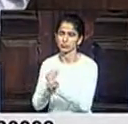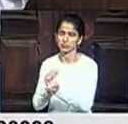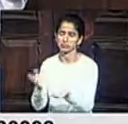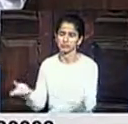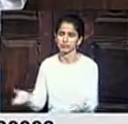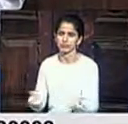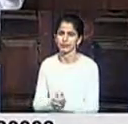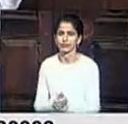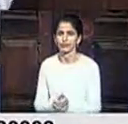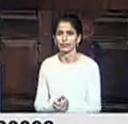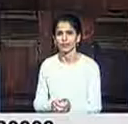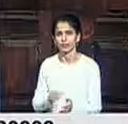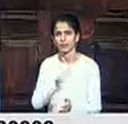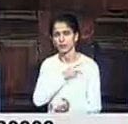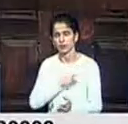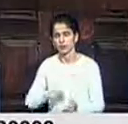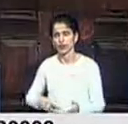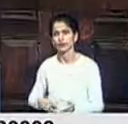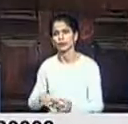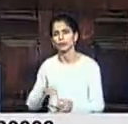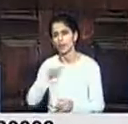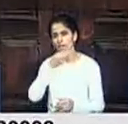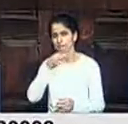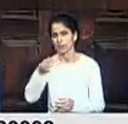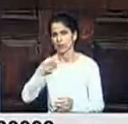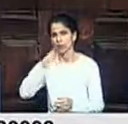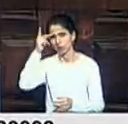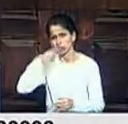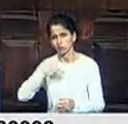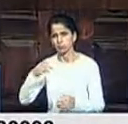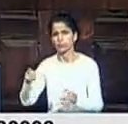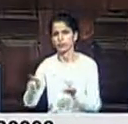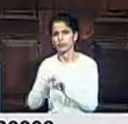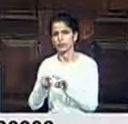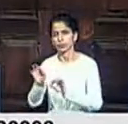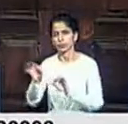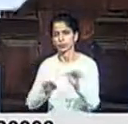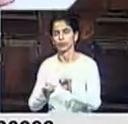presidente, é a minha posição em relação a esse e aos demais projetos que iremos votar.